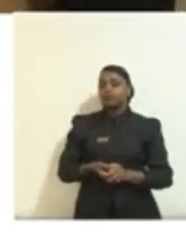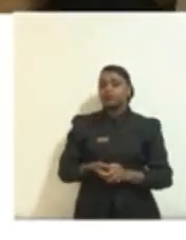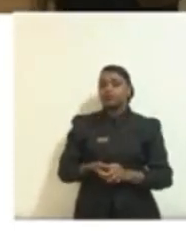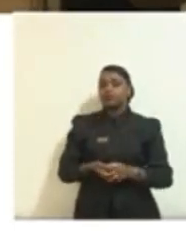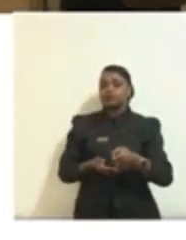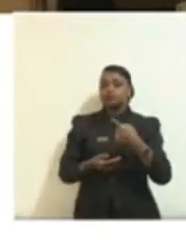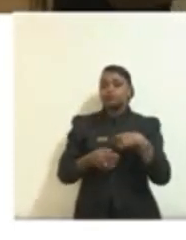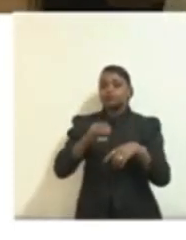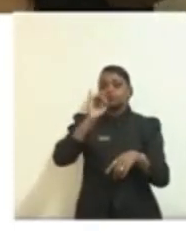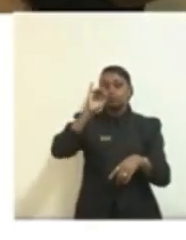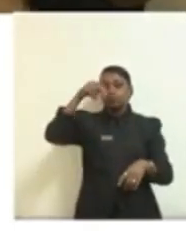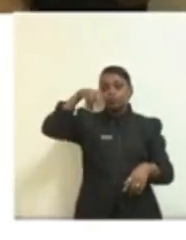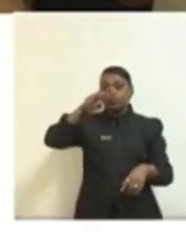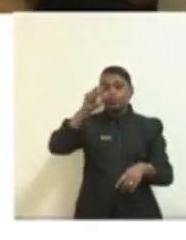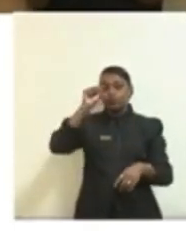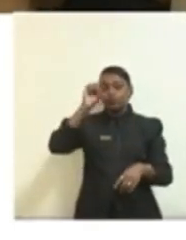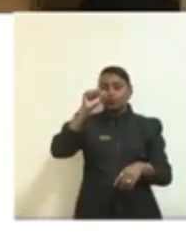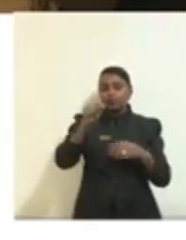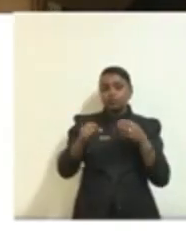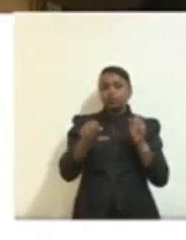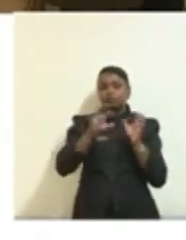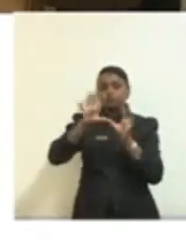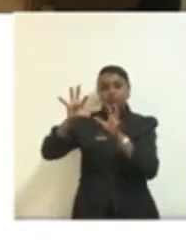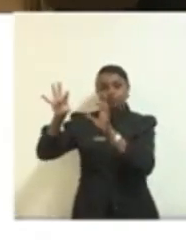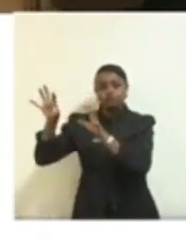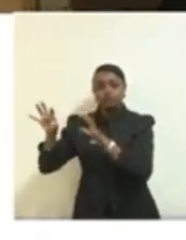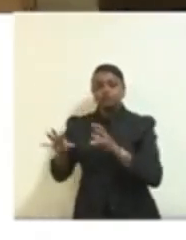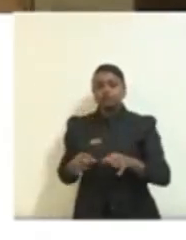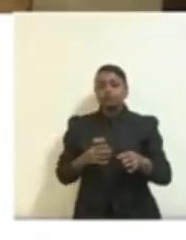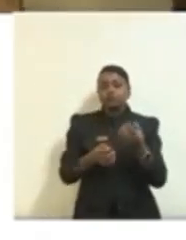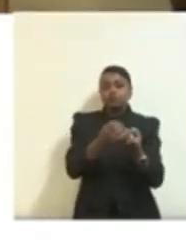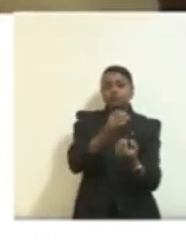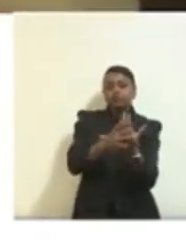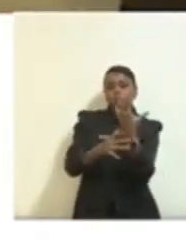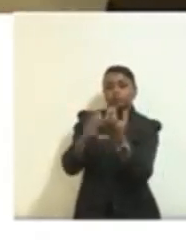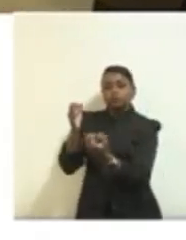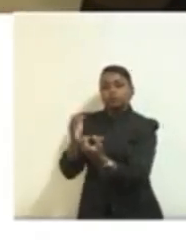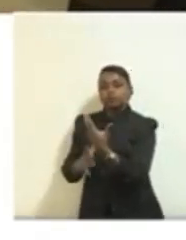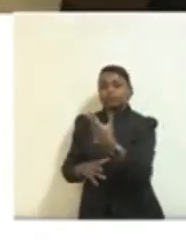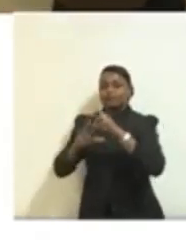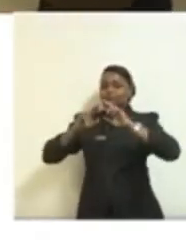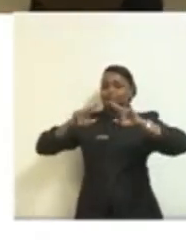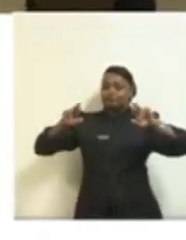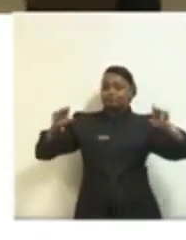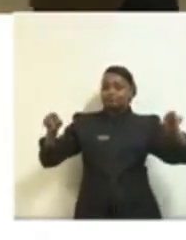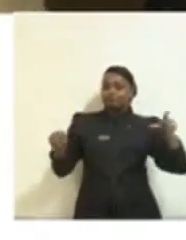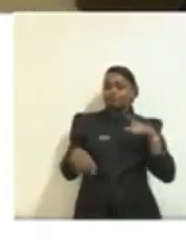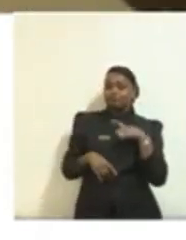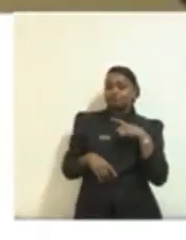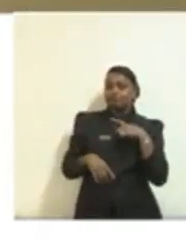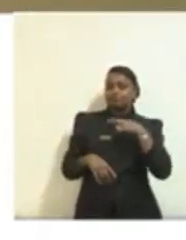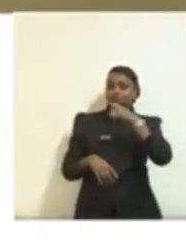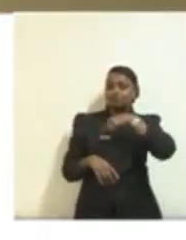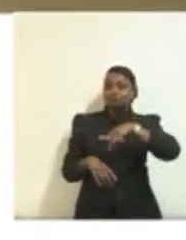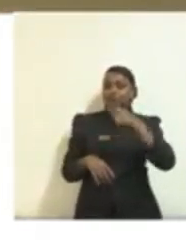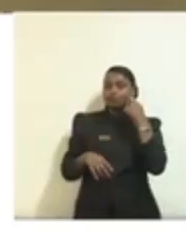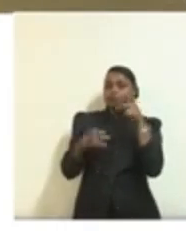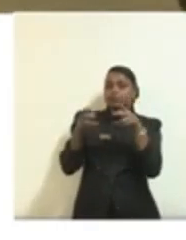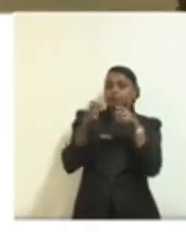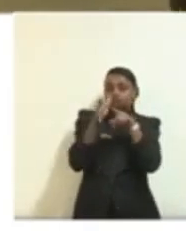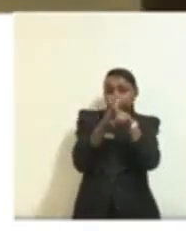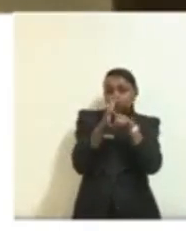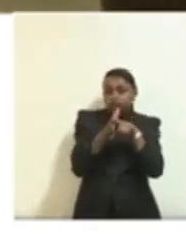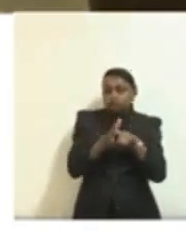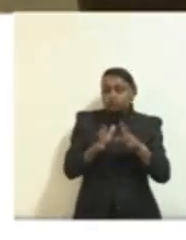a invasão por plantas exóticas. Então, foram áreas de campo nativo remanescente que foram avaliadas, e